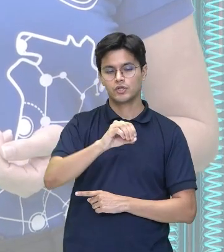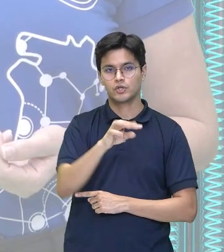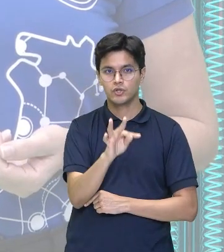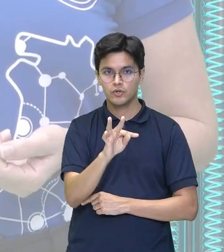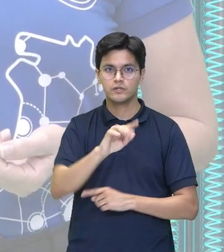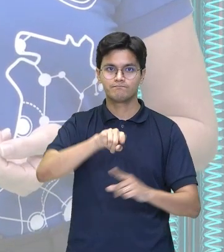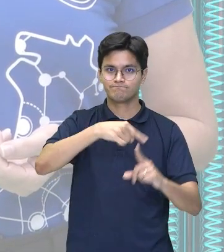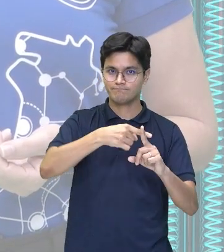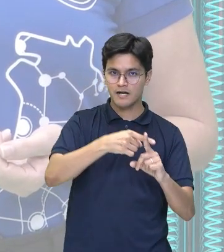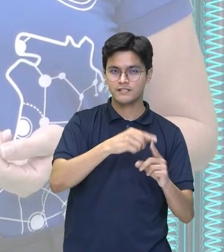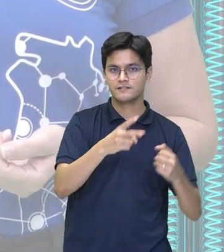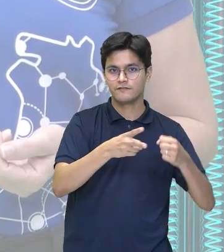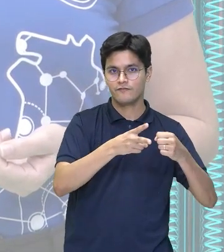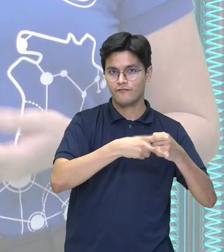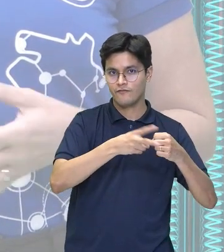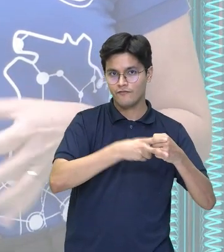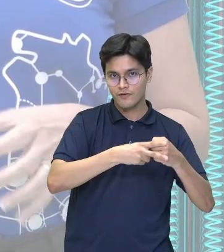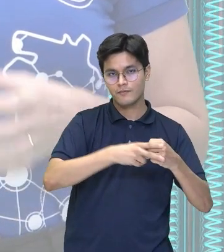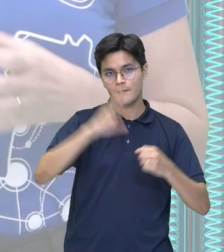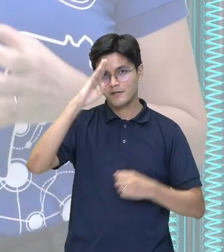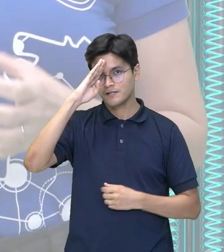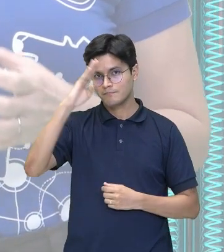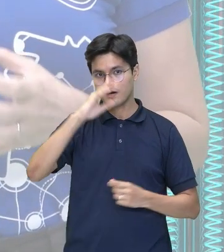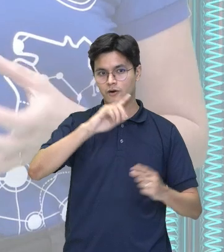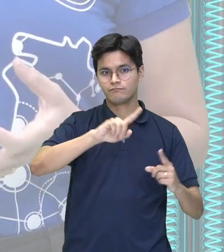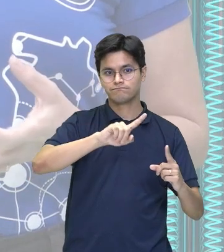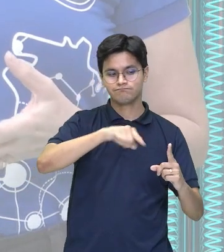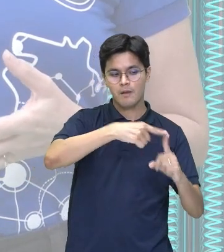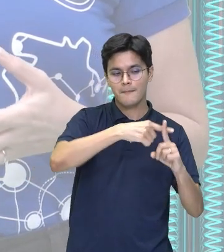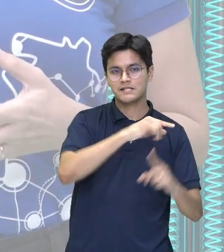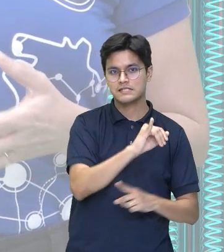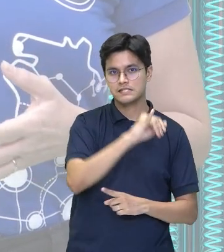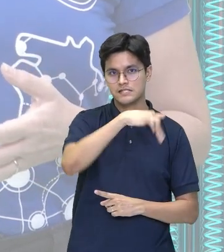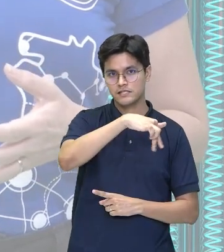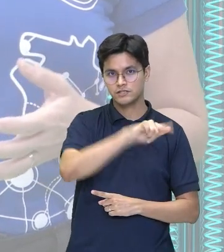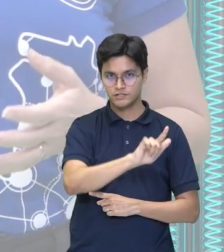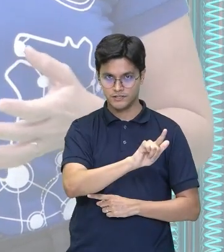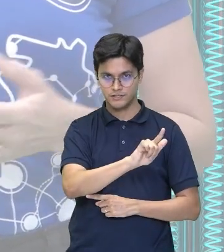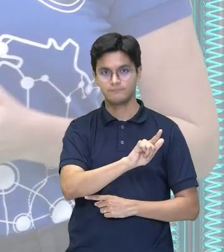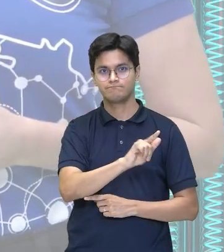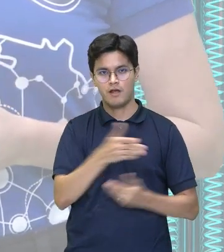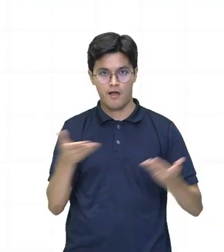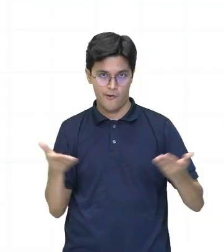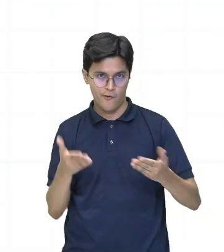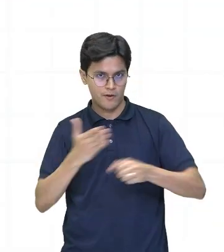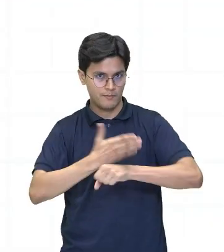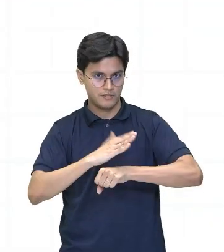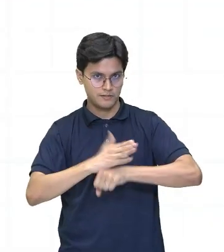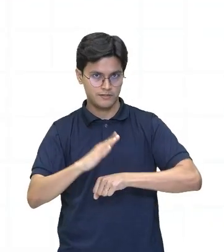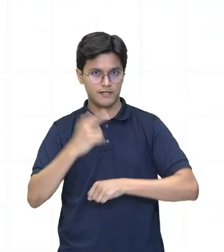do ing, ok? Vamos exercitar um pouquinho sobre isso? Acompanhe.